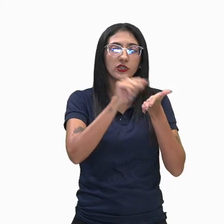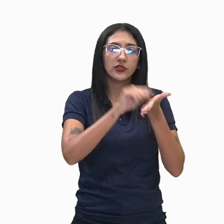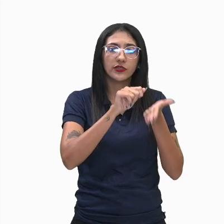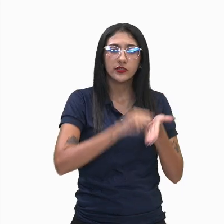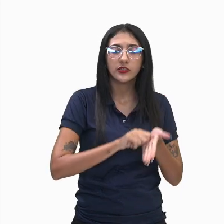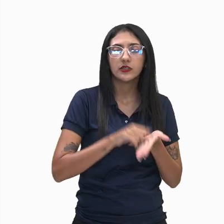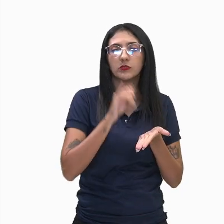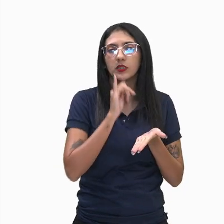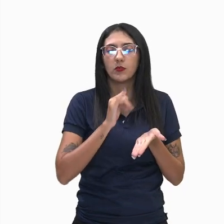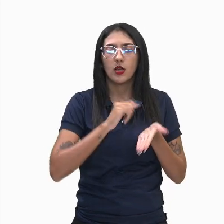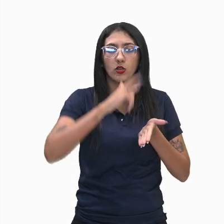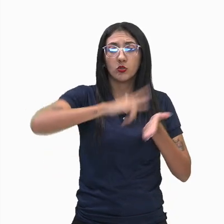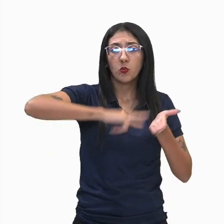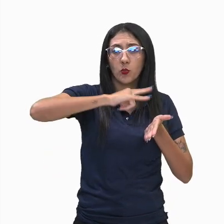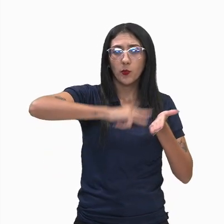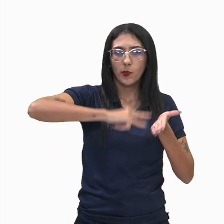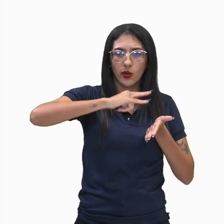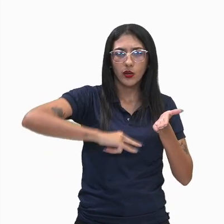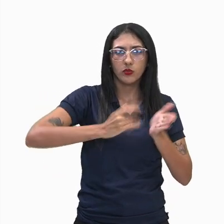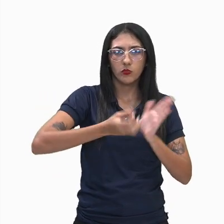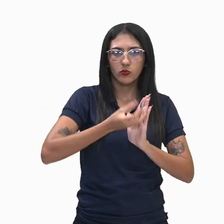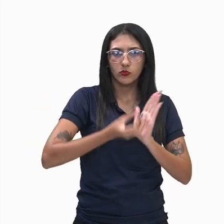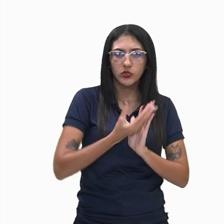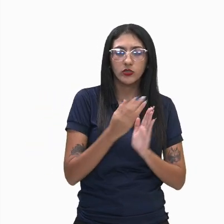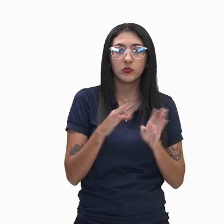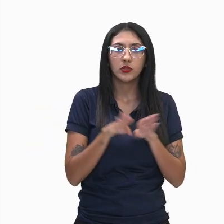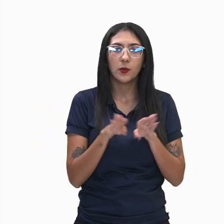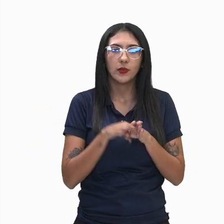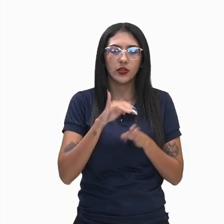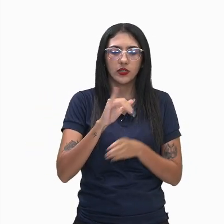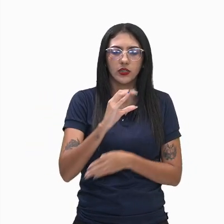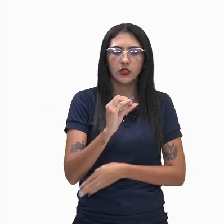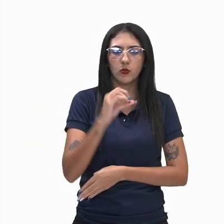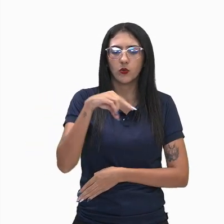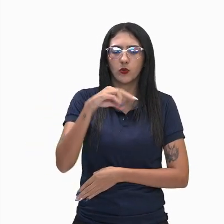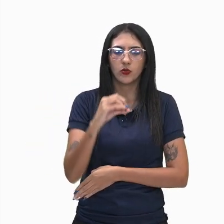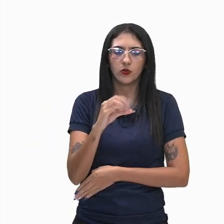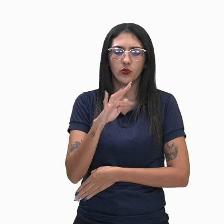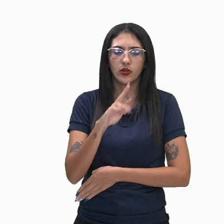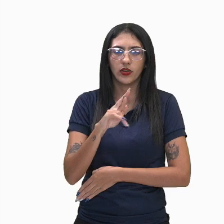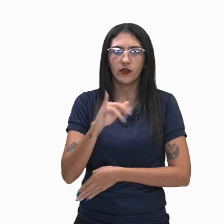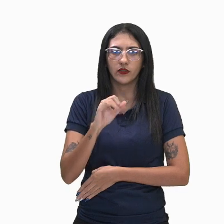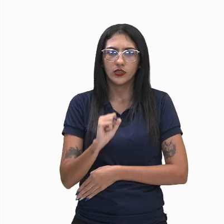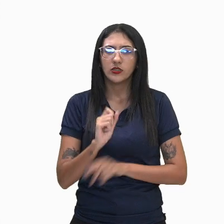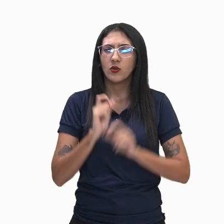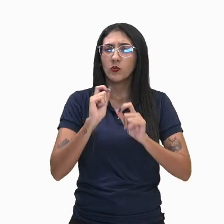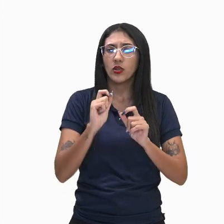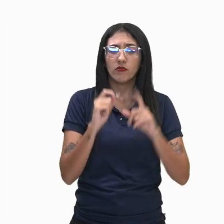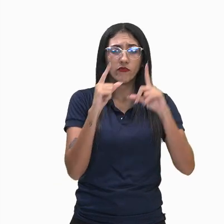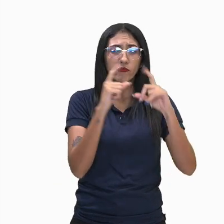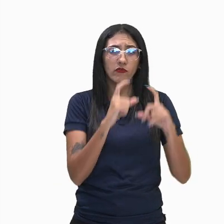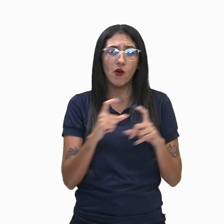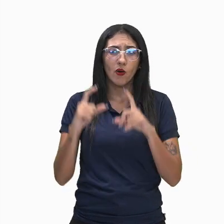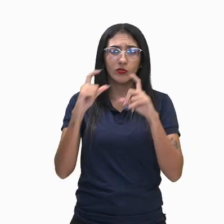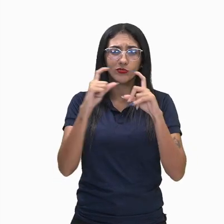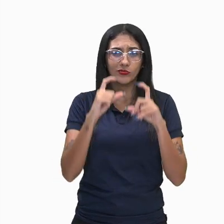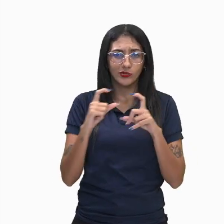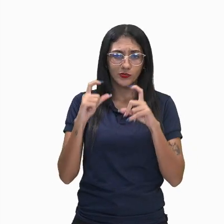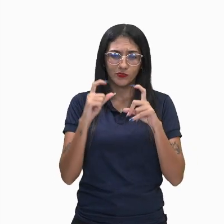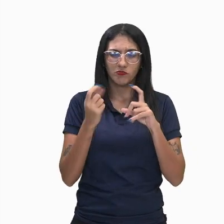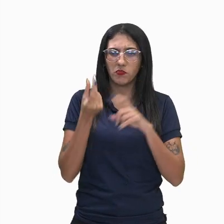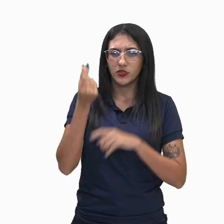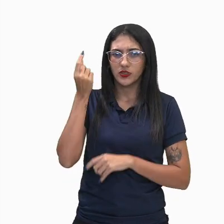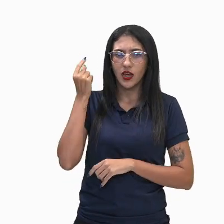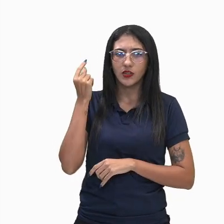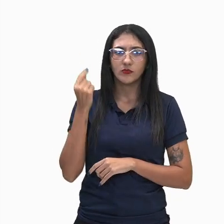como os documentos produzidos, as fontes iconográficas, que são as imagens, né, que retratam o passado,